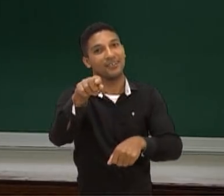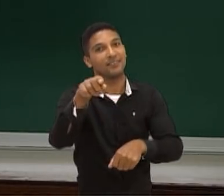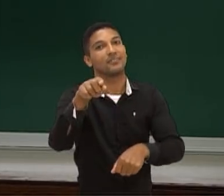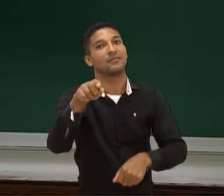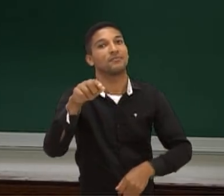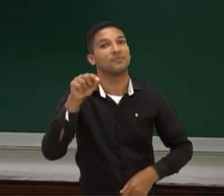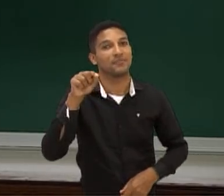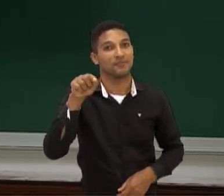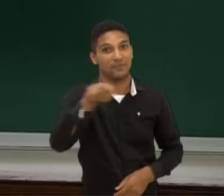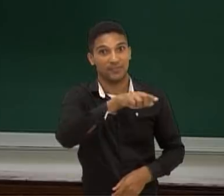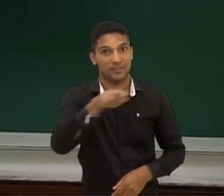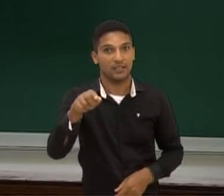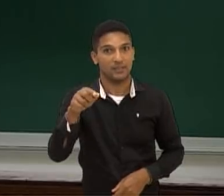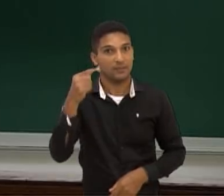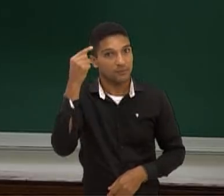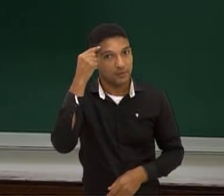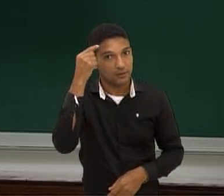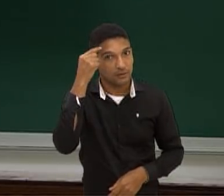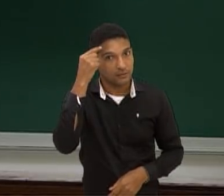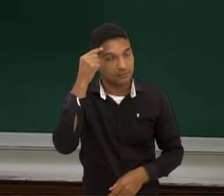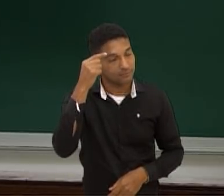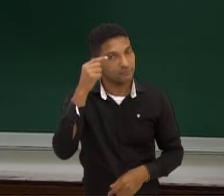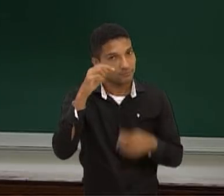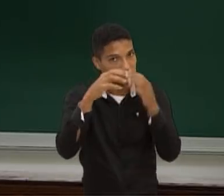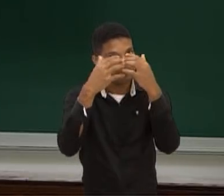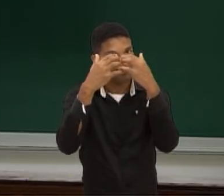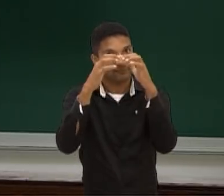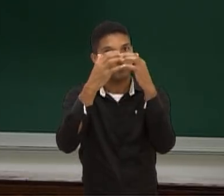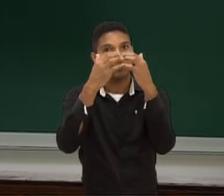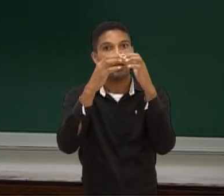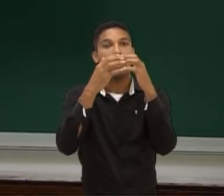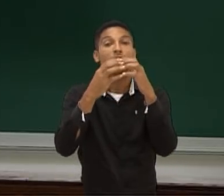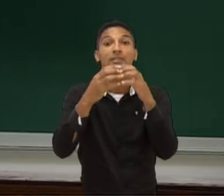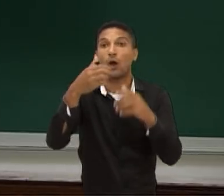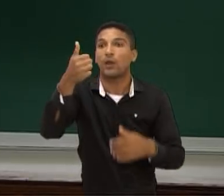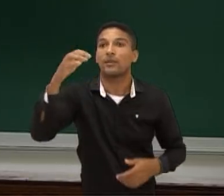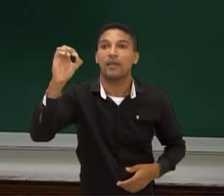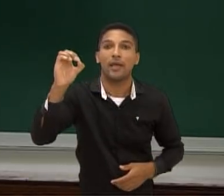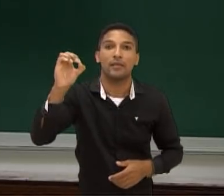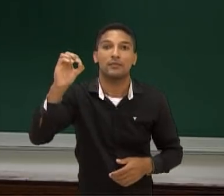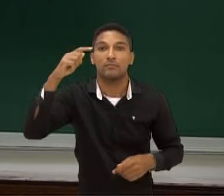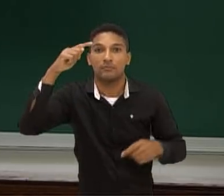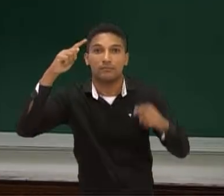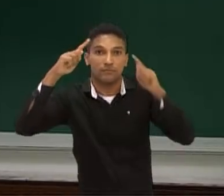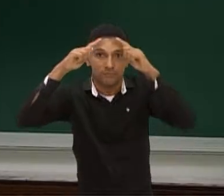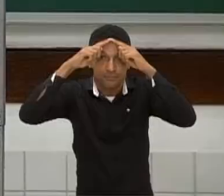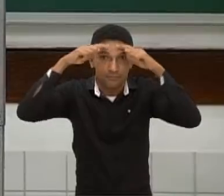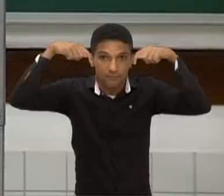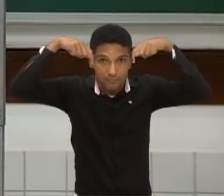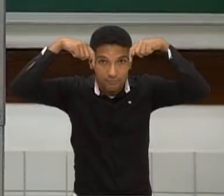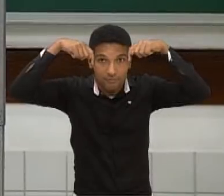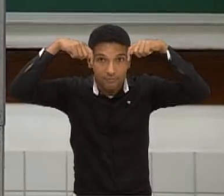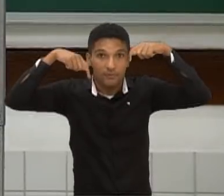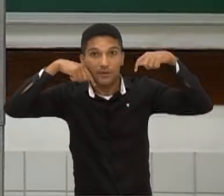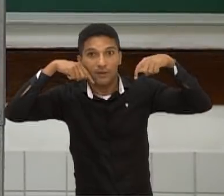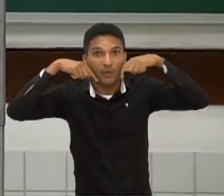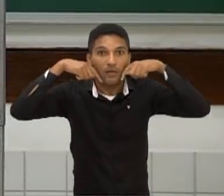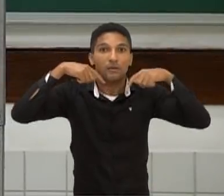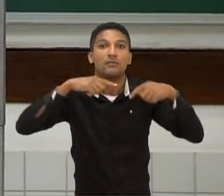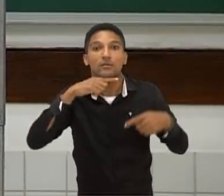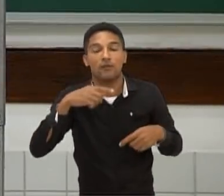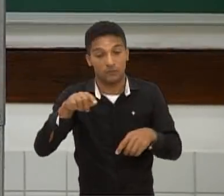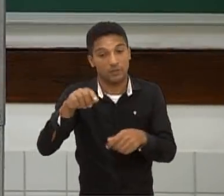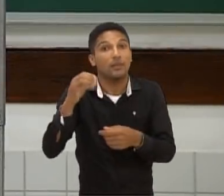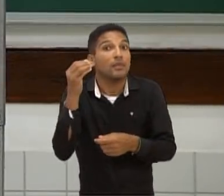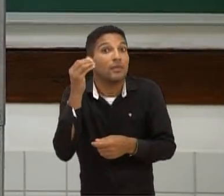bom? Tenta desenhar esse decágono, tá? Com os 10 vértices, ou seja, eu tenho 10